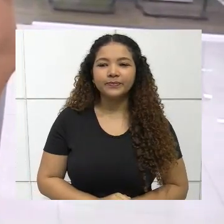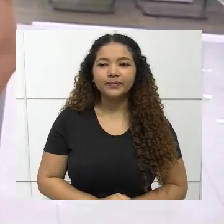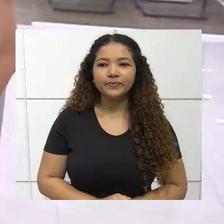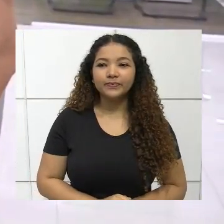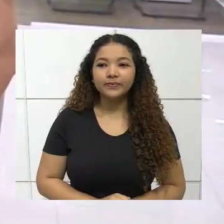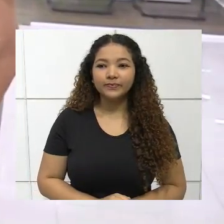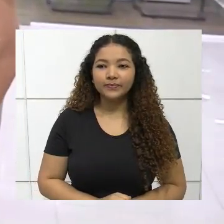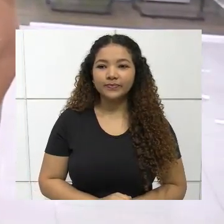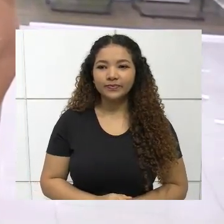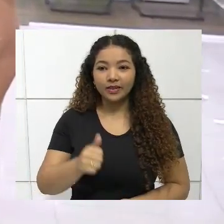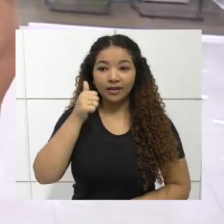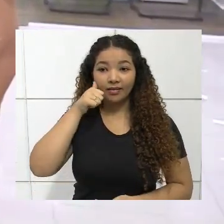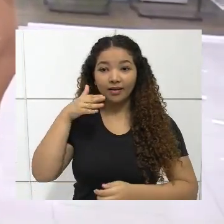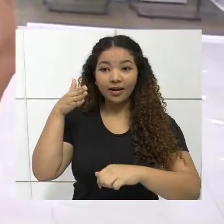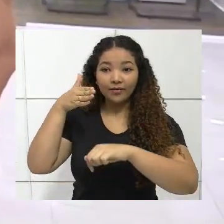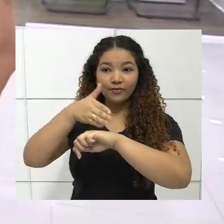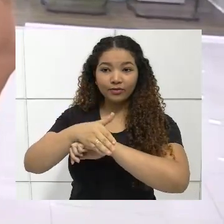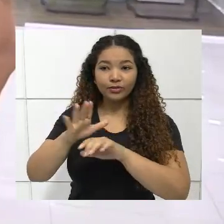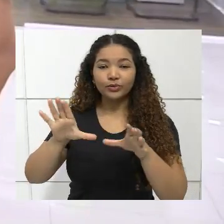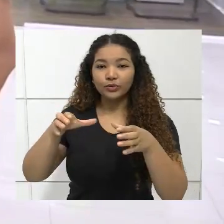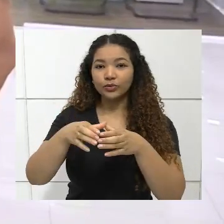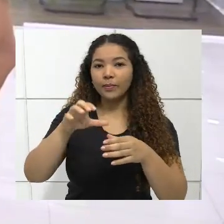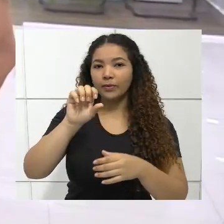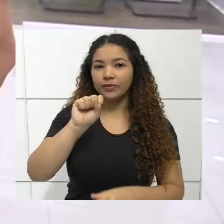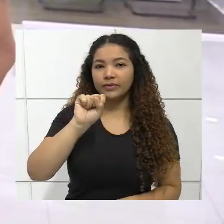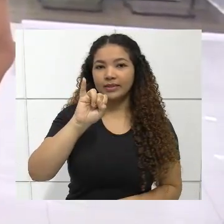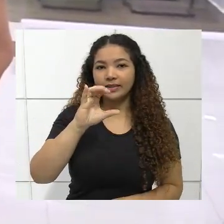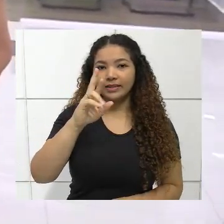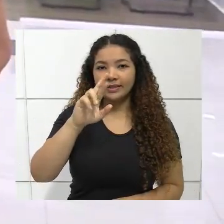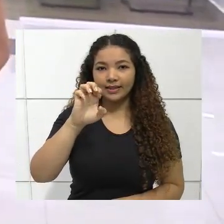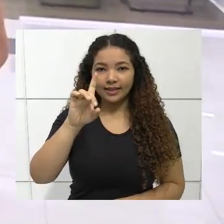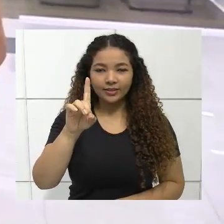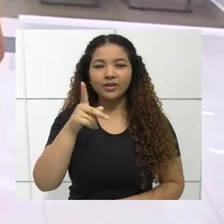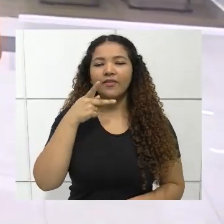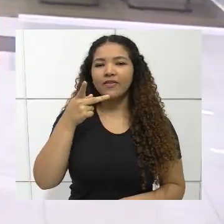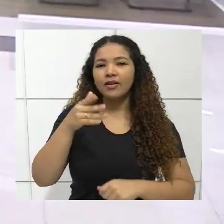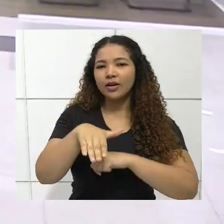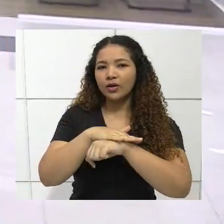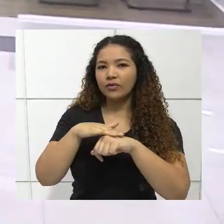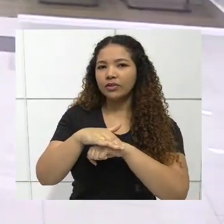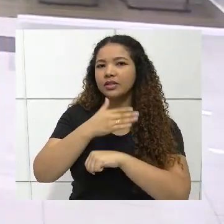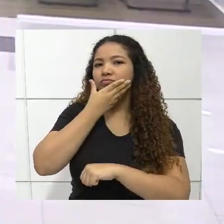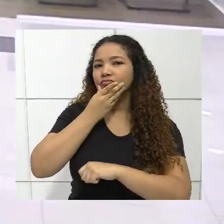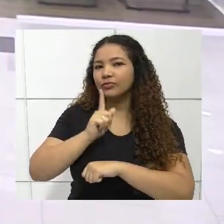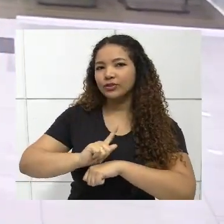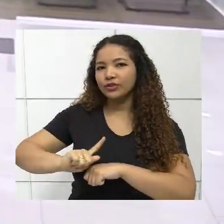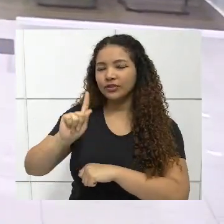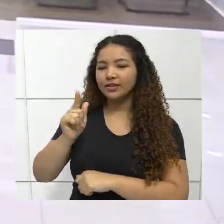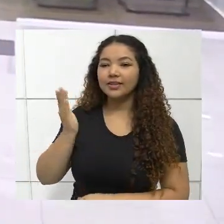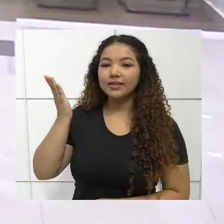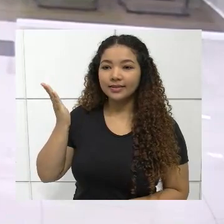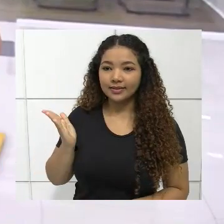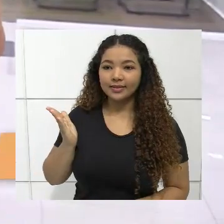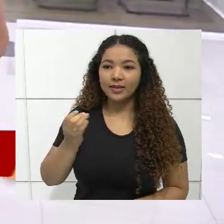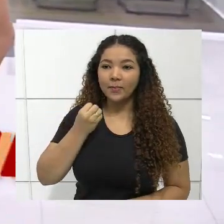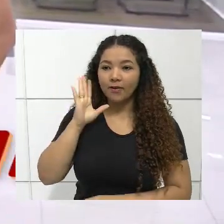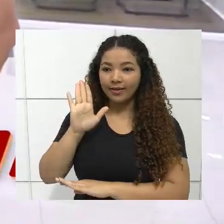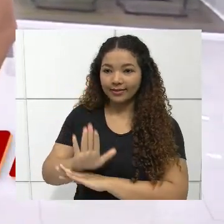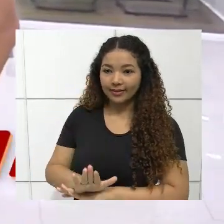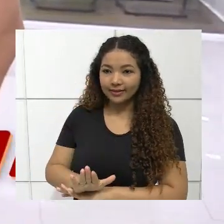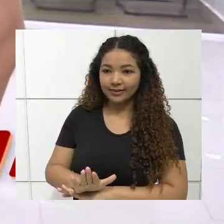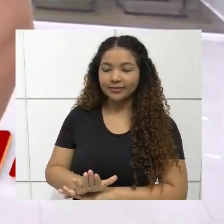Nós estamos aqui na cooperativa do Sicredi em Abaetetuba para conversar com o gerente Marcos Vilhena. Marcos, boa tarde.